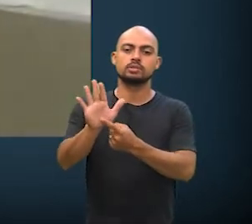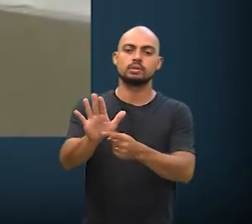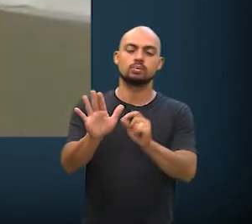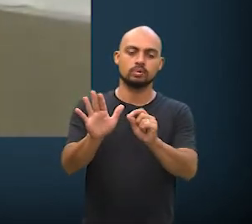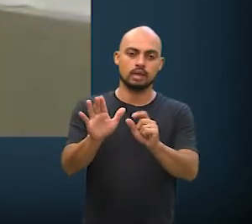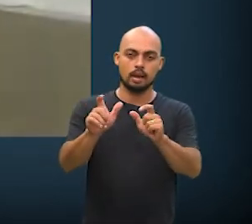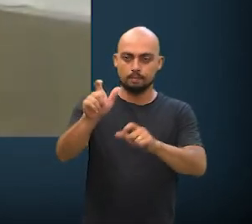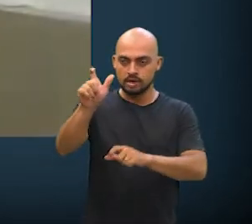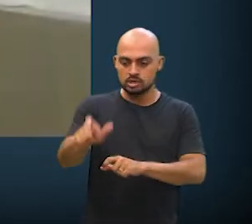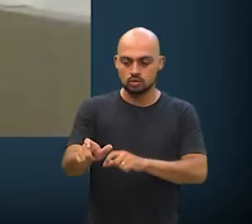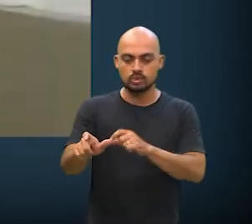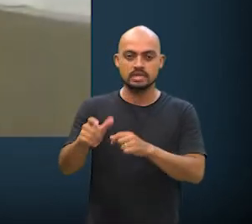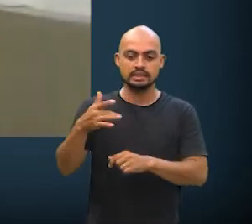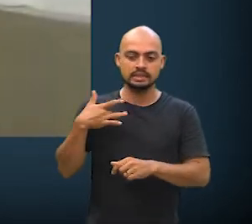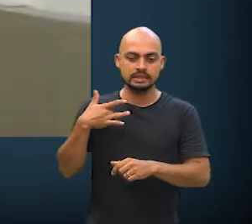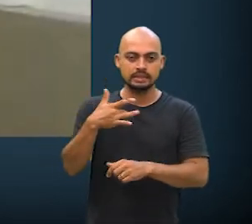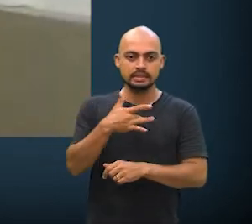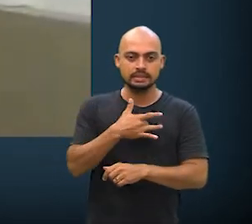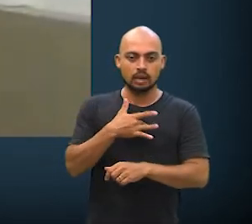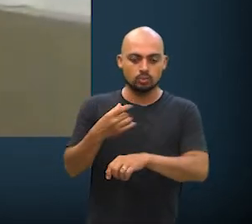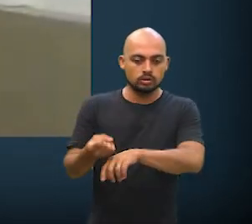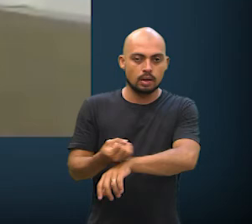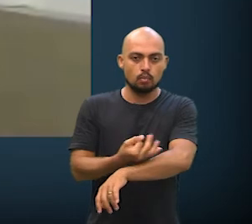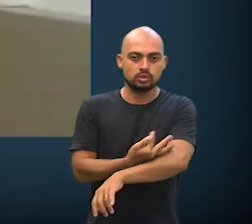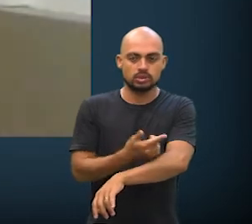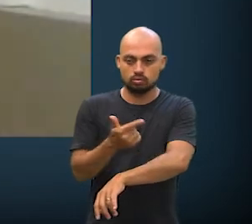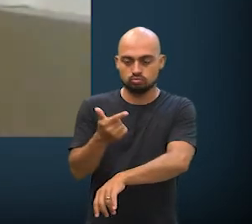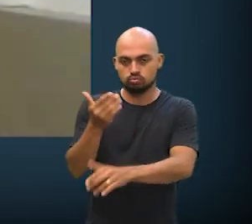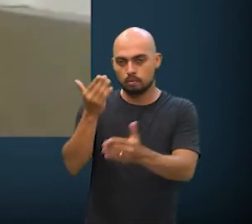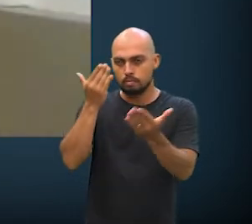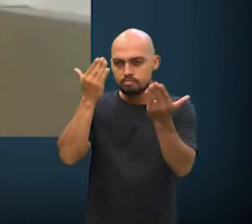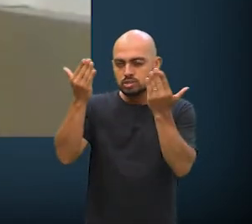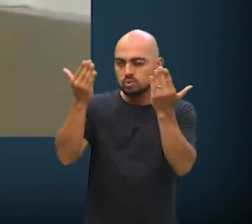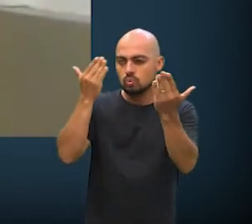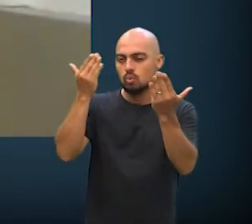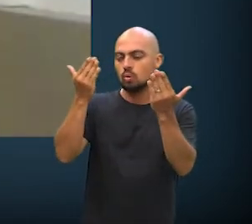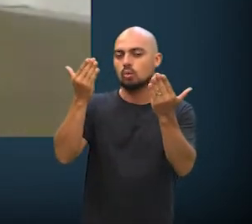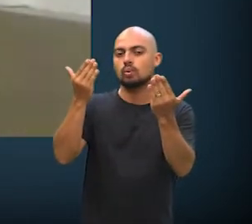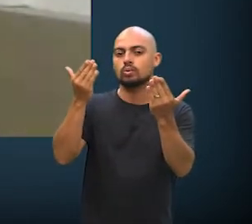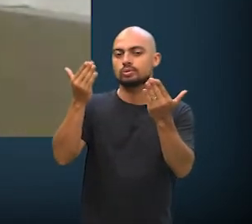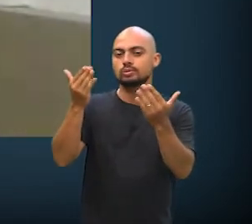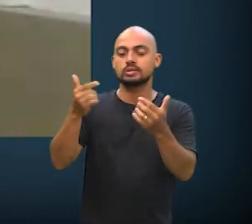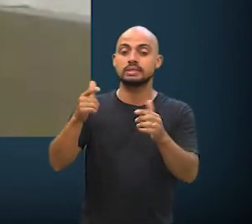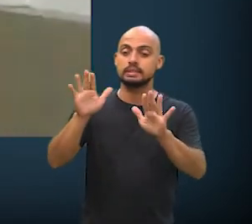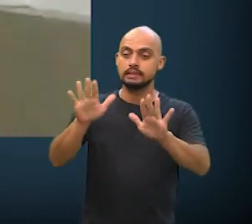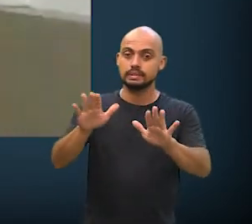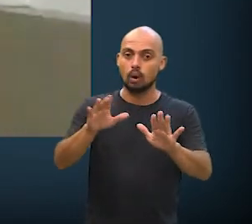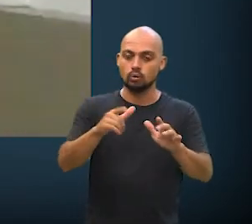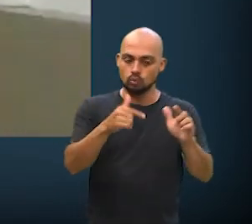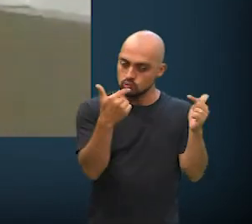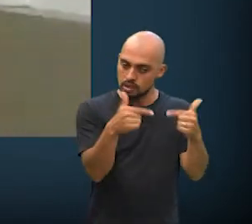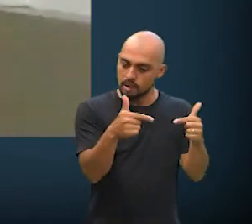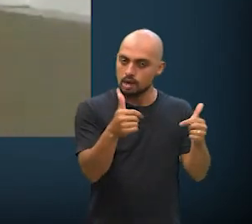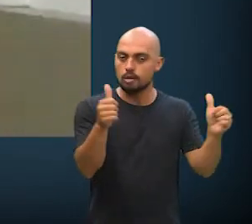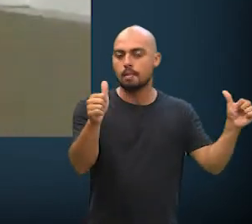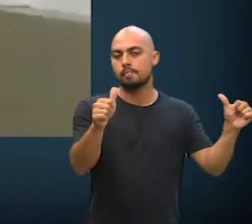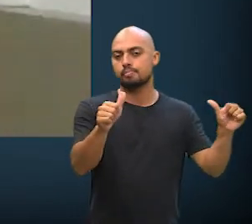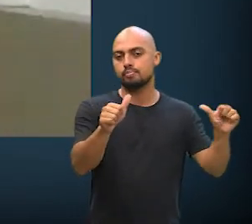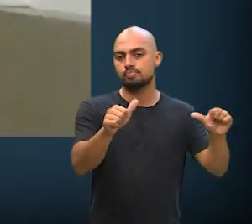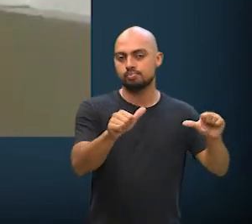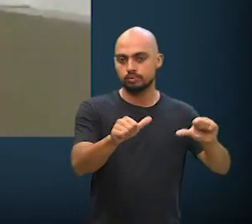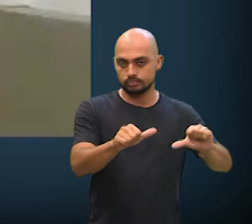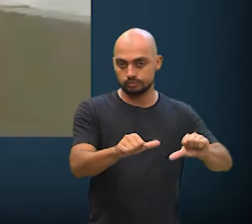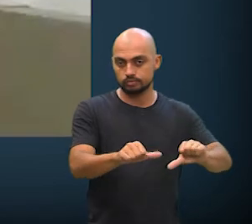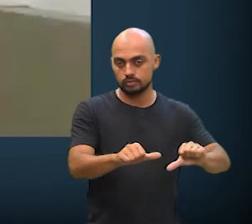tiver saudável emocionalmente, psicologicamente, enfim, a produção dela ela é muito,